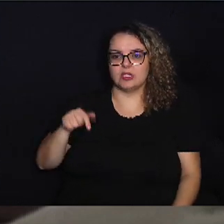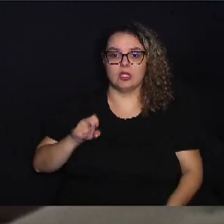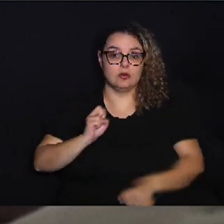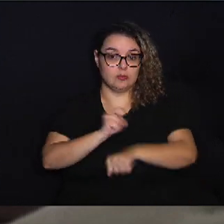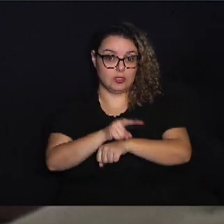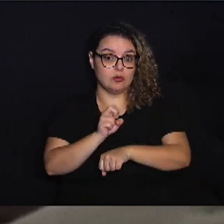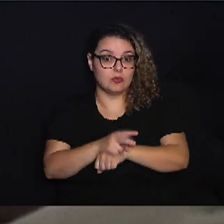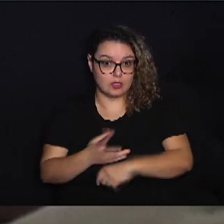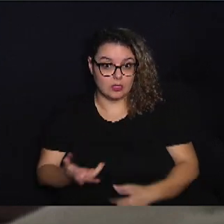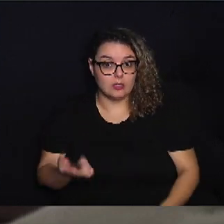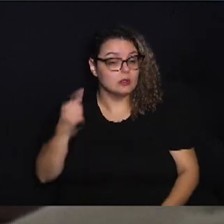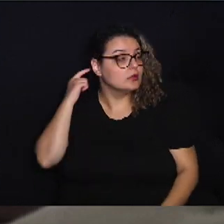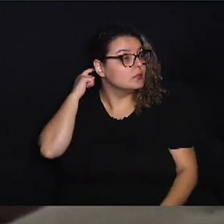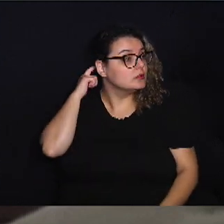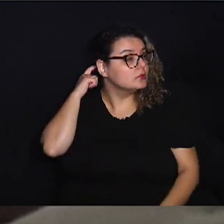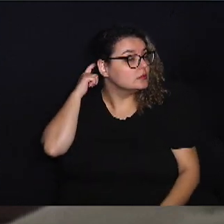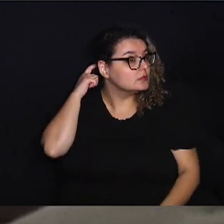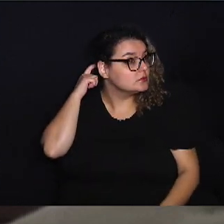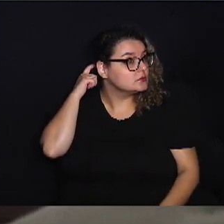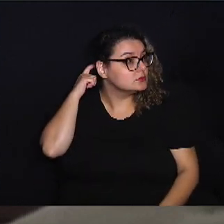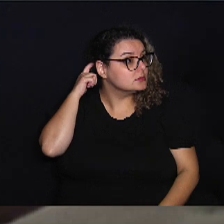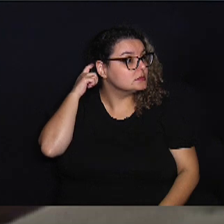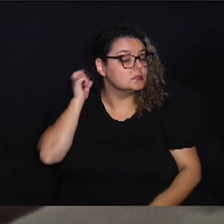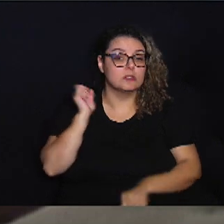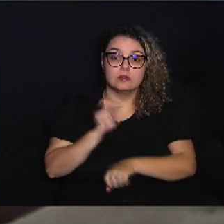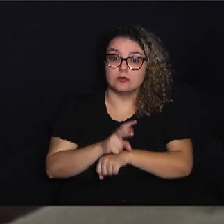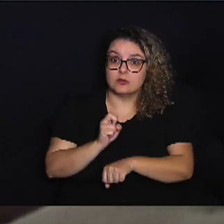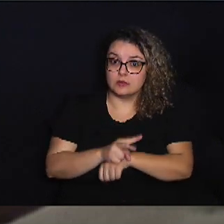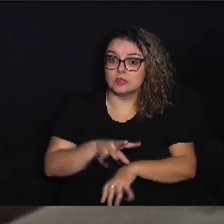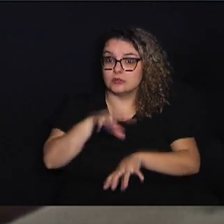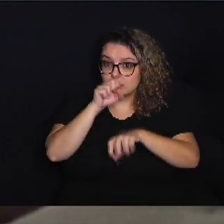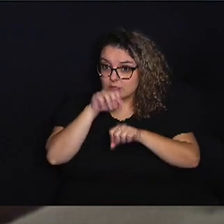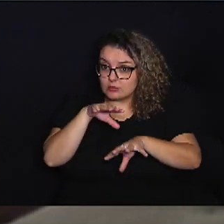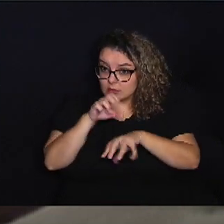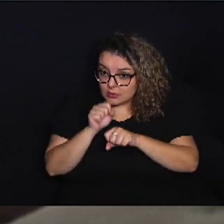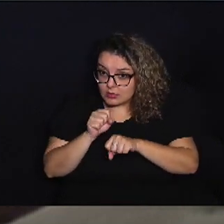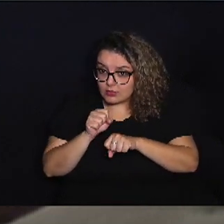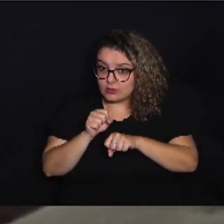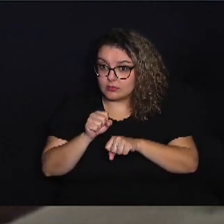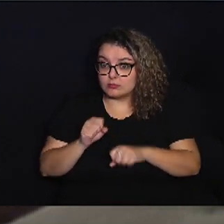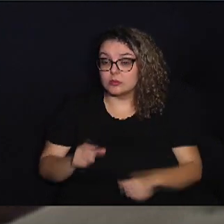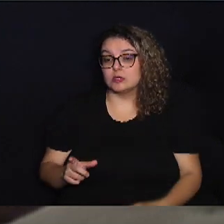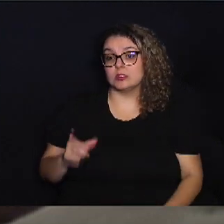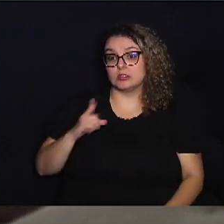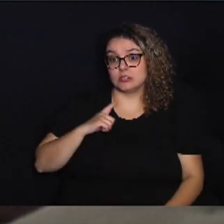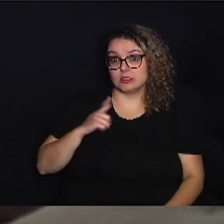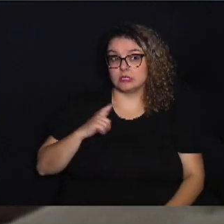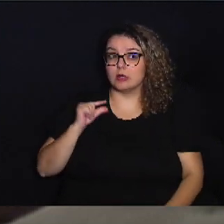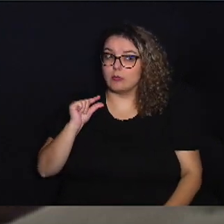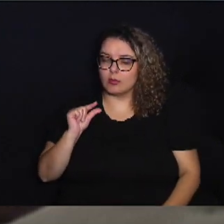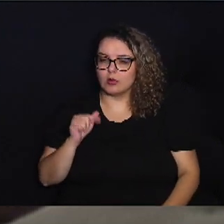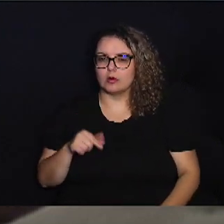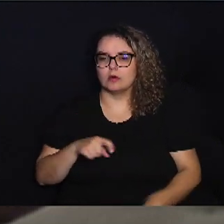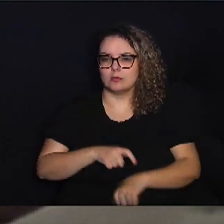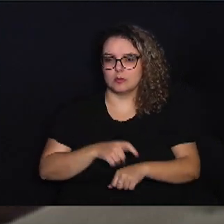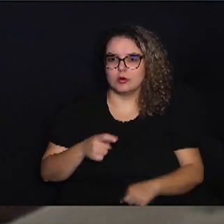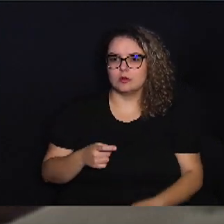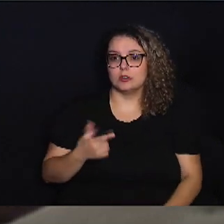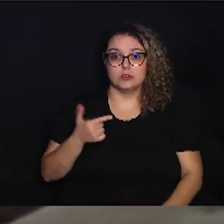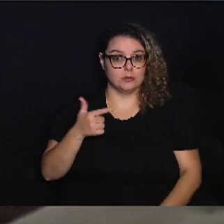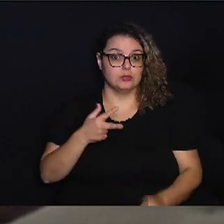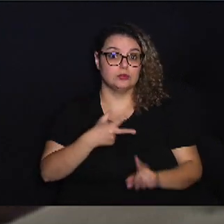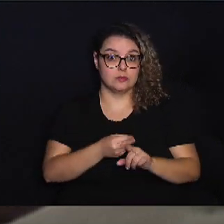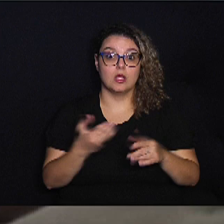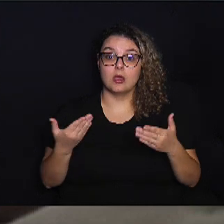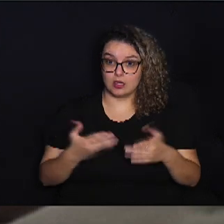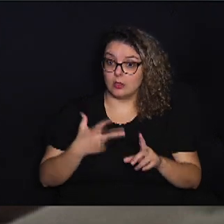aí comuns, particularmente o vírus sincicial respiratório, para o qual até bem pouco tempo nós não tínhamos vacina, agora